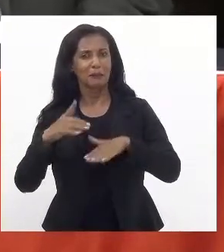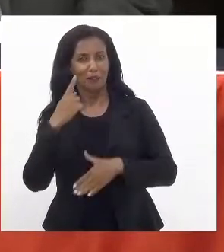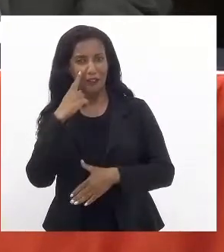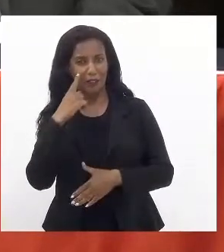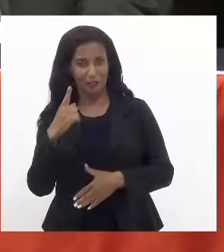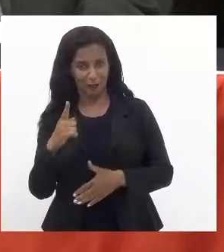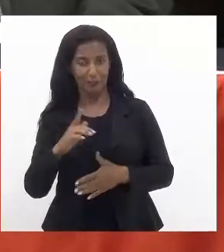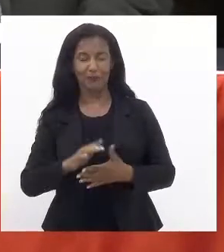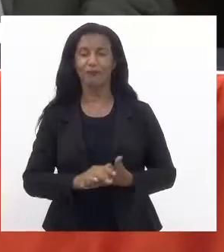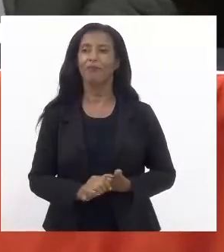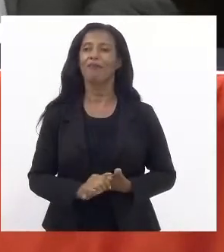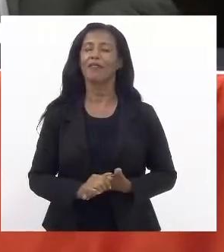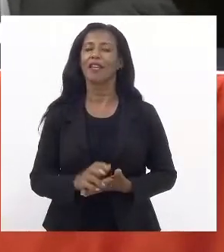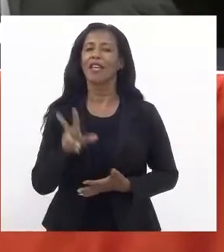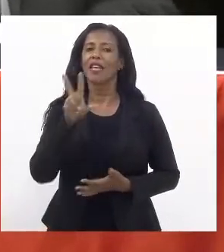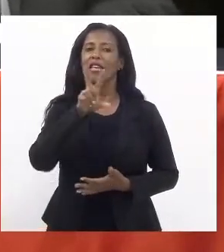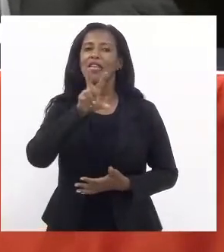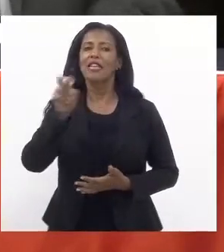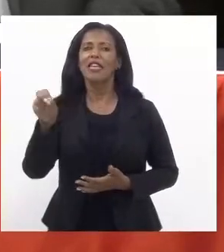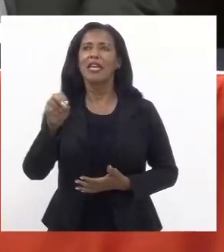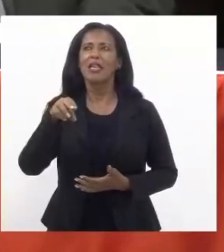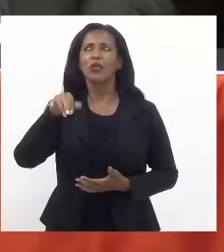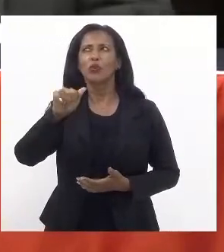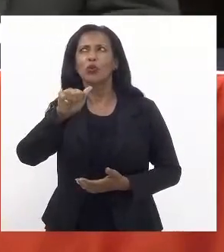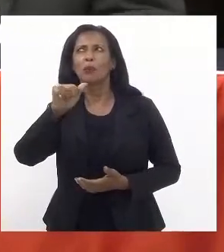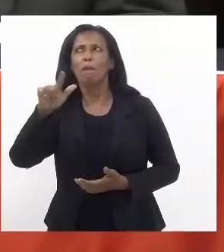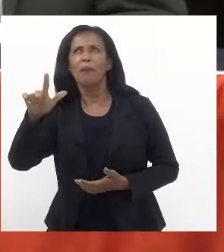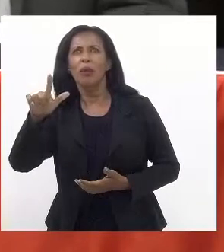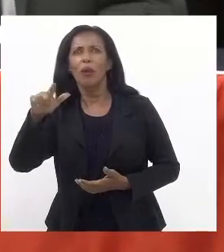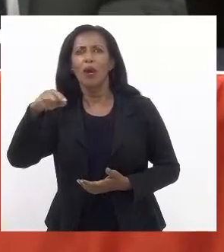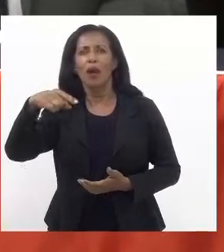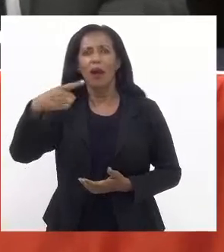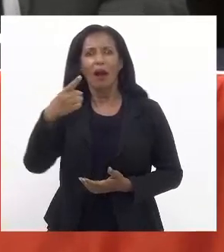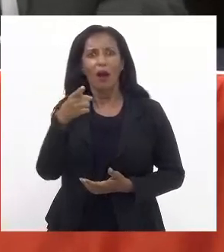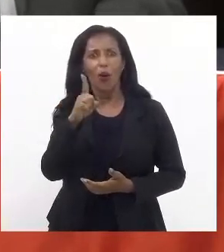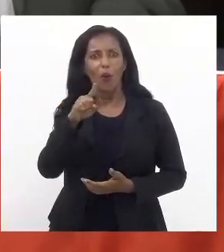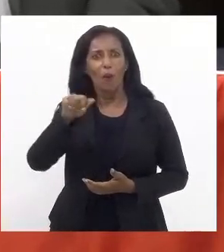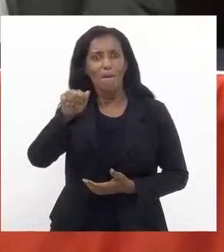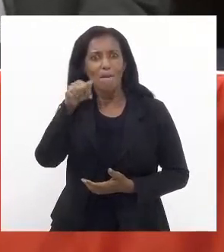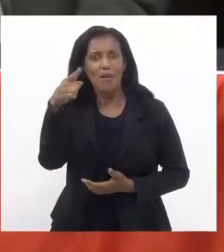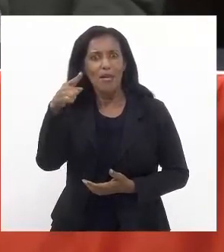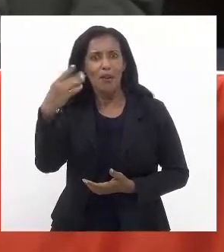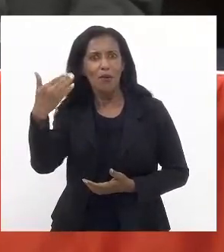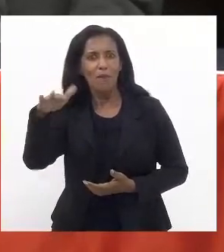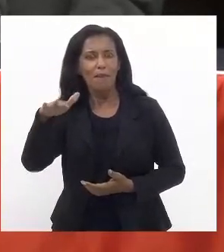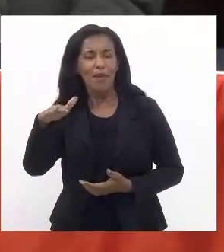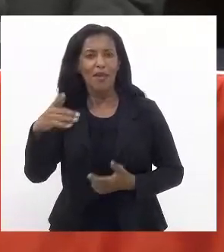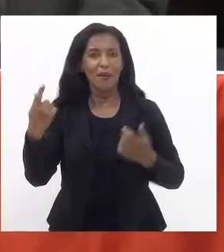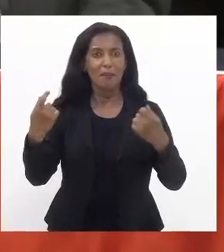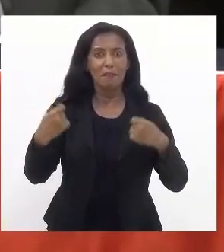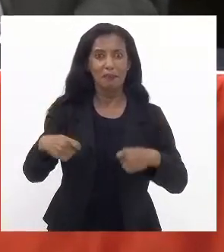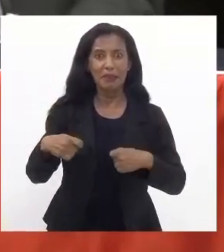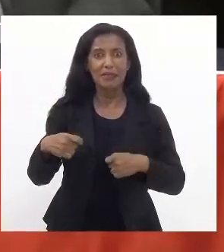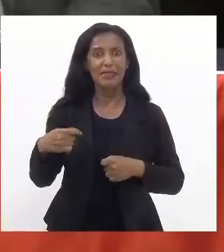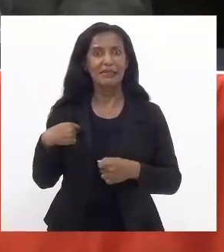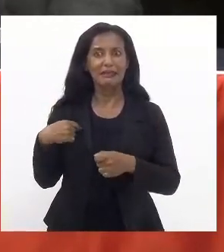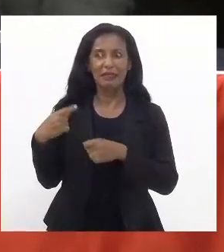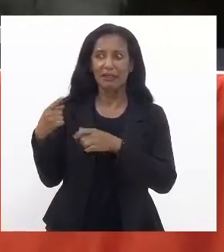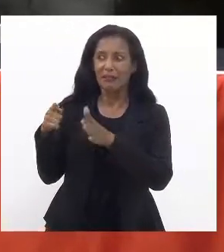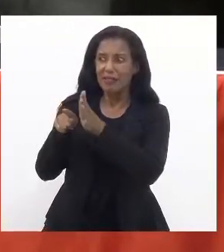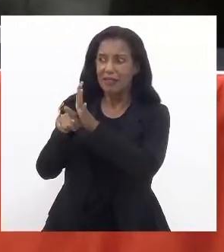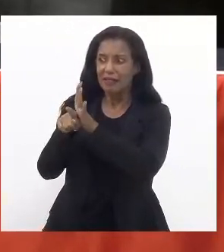Alexandre Fará, de 500 mil a 1,5 milhão. Você veja, estamos precisando fazer um censo da